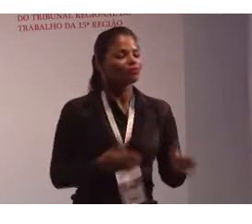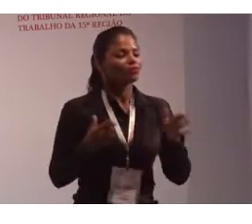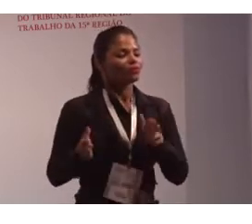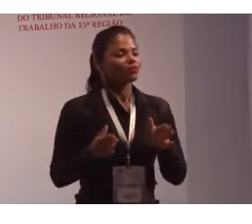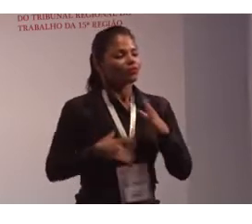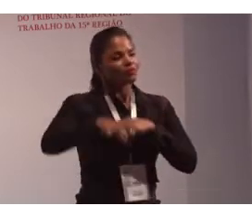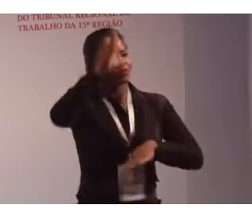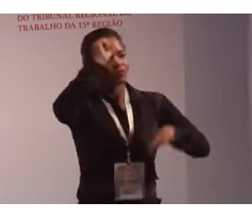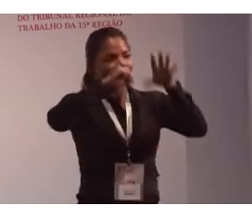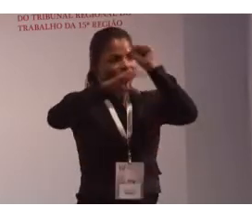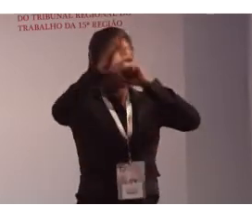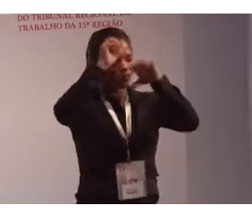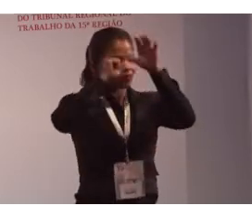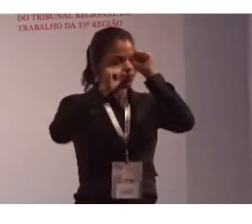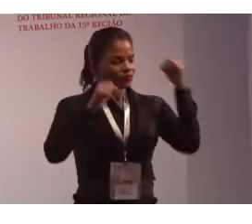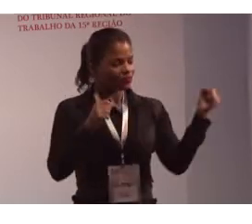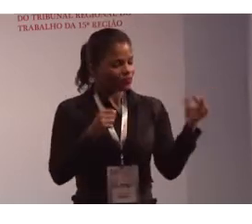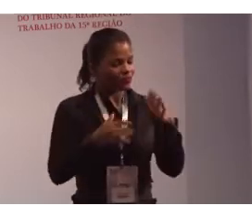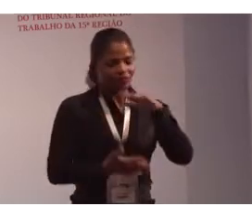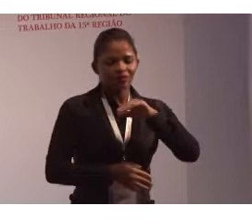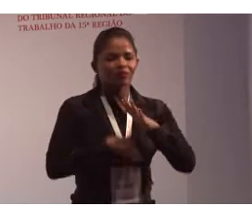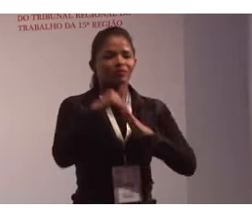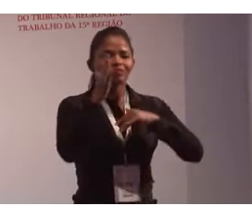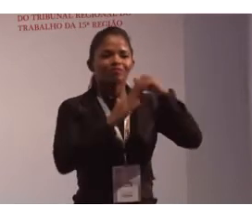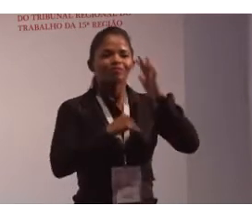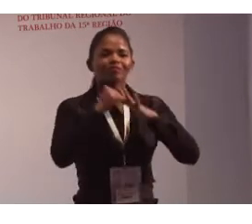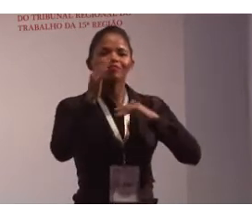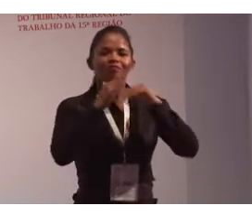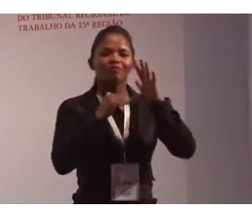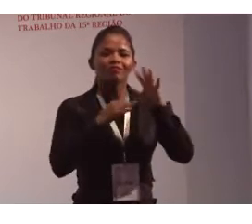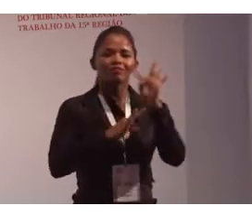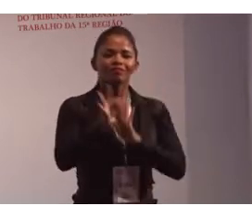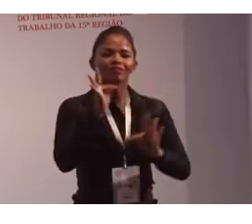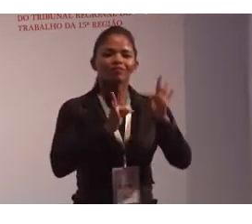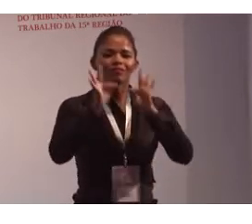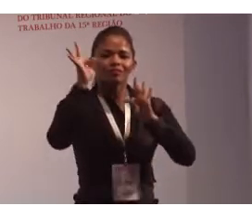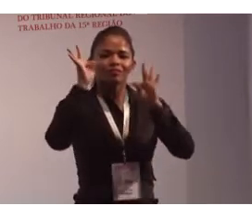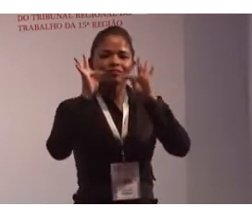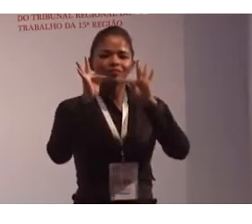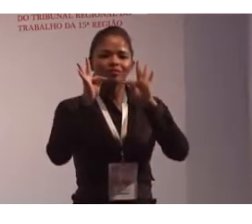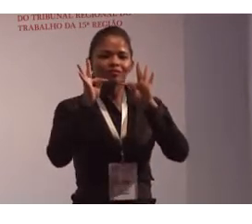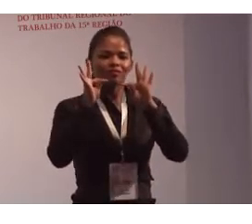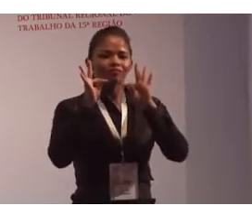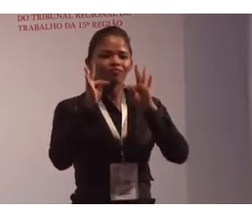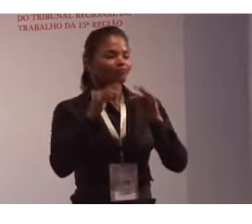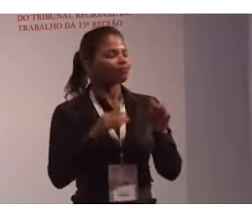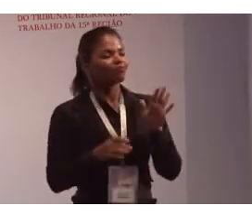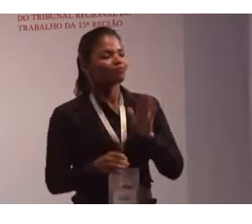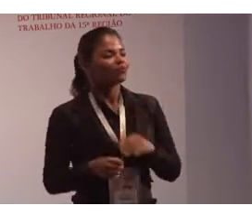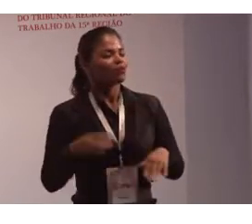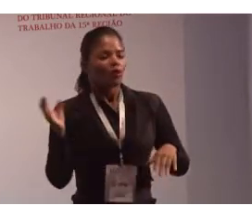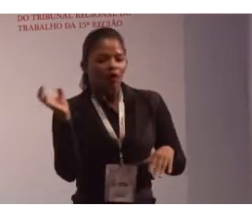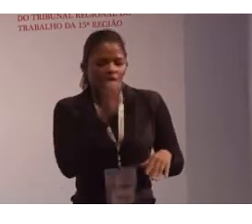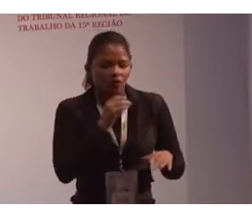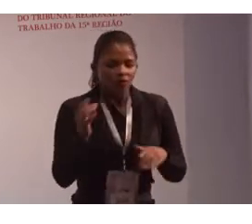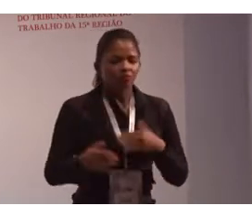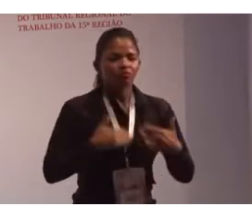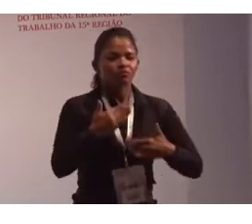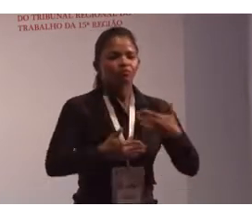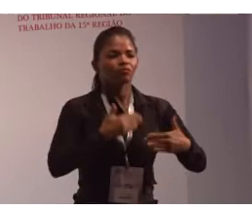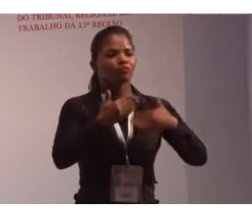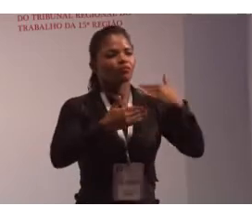processo de aprendizado de novas habilidades para lidar com essas novas tecnologias não segue na mesma velocidade com que as